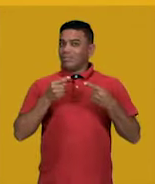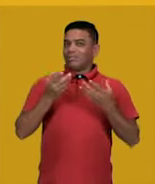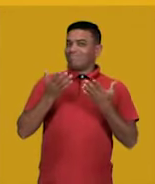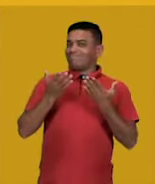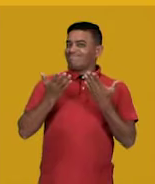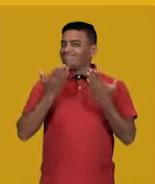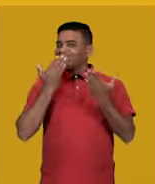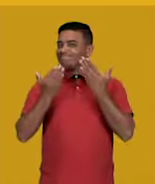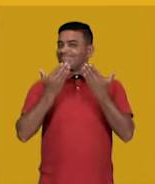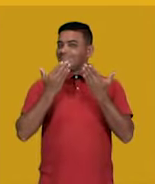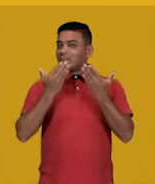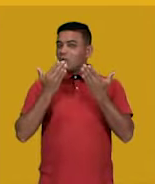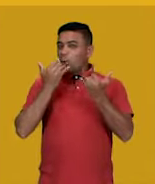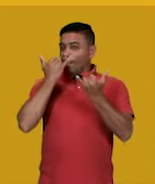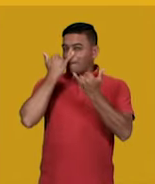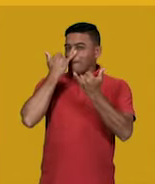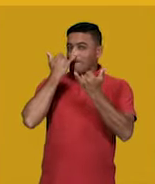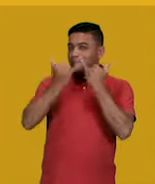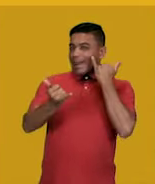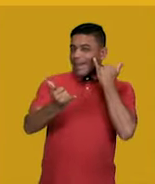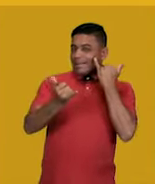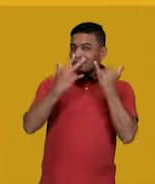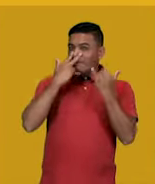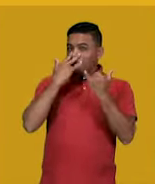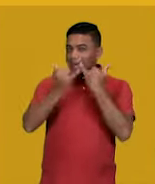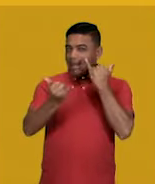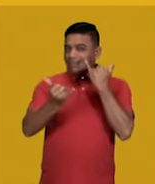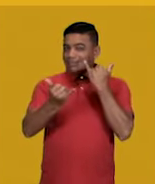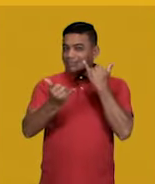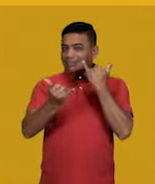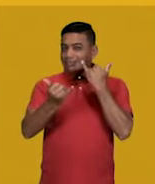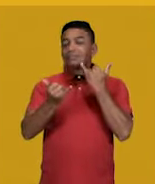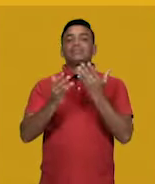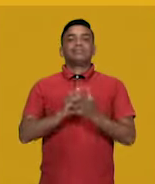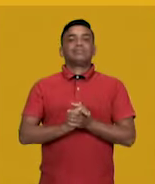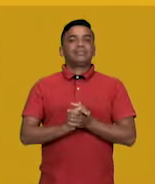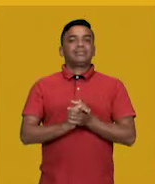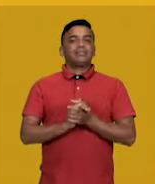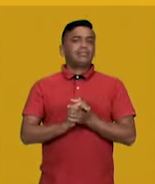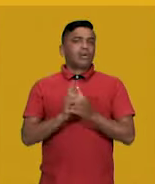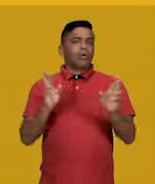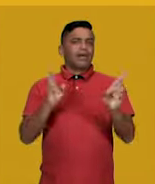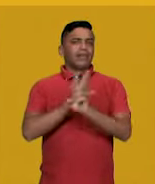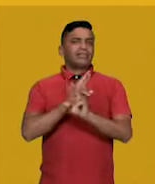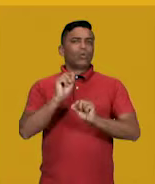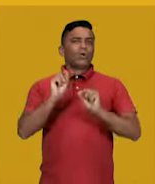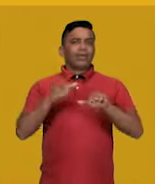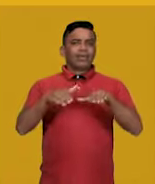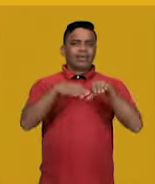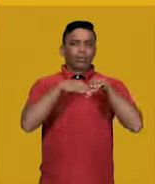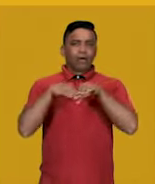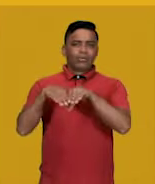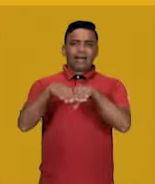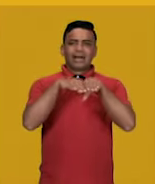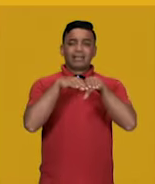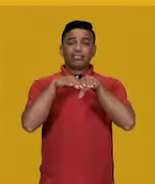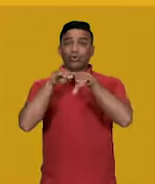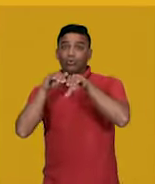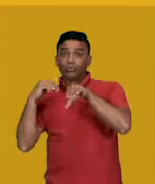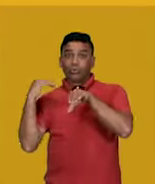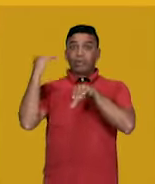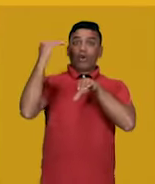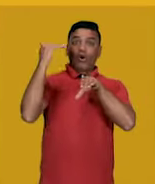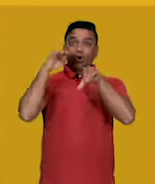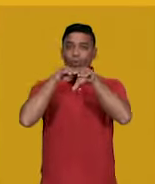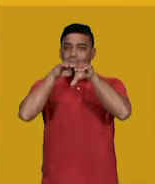de similaridade entre si, numa relação de igualdade, superioridade ou